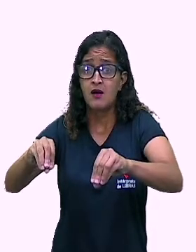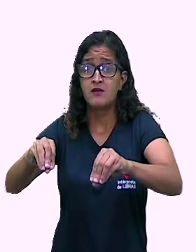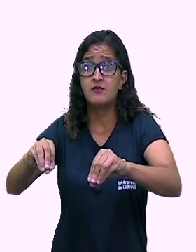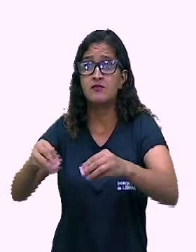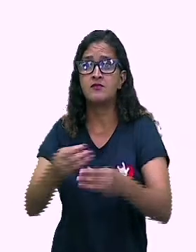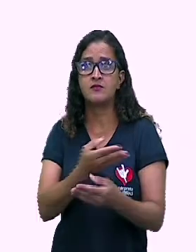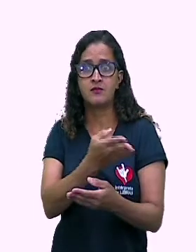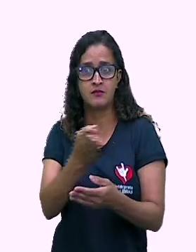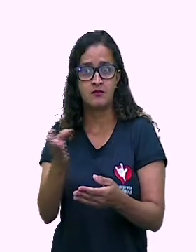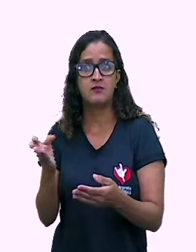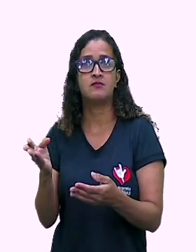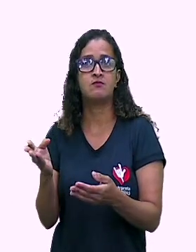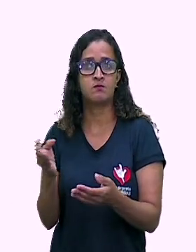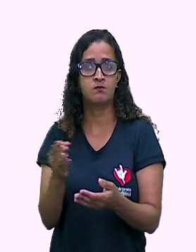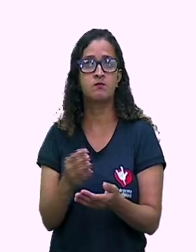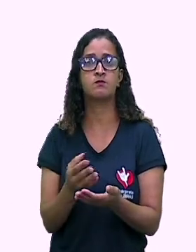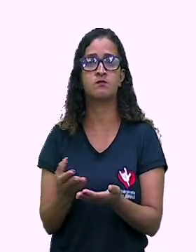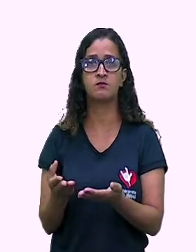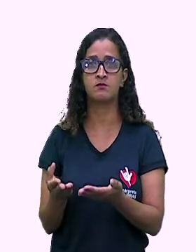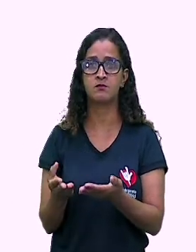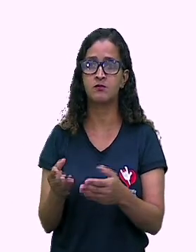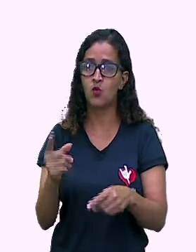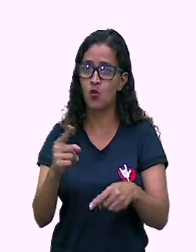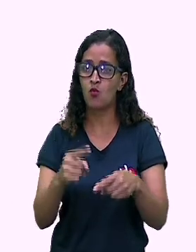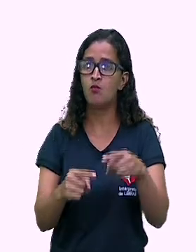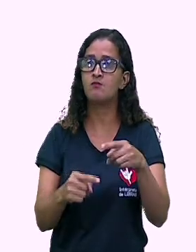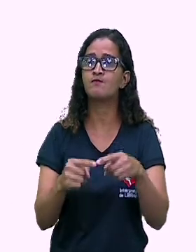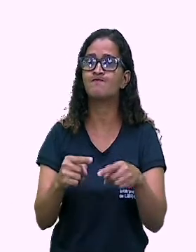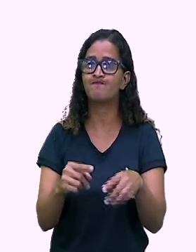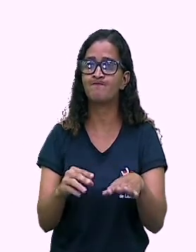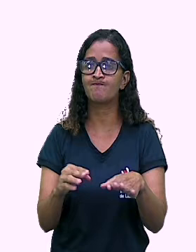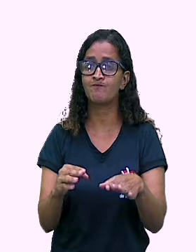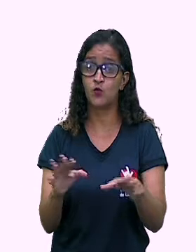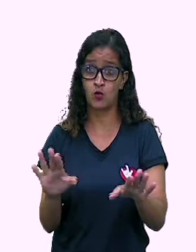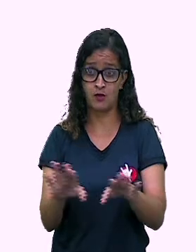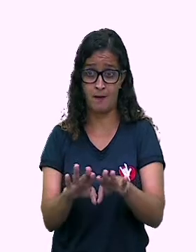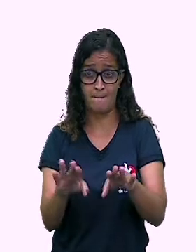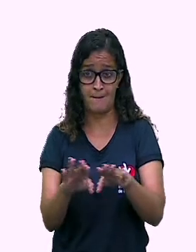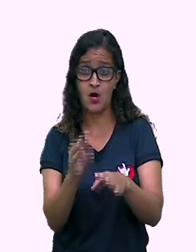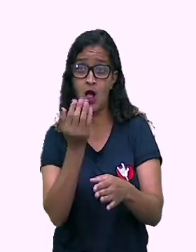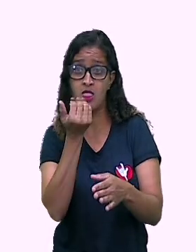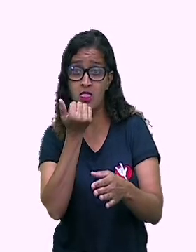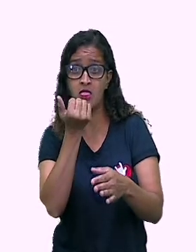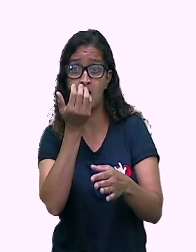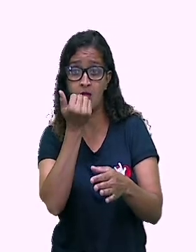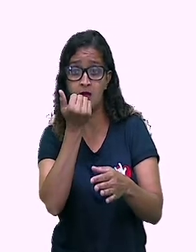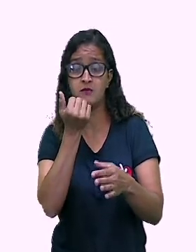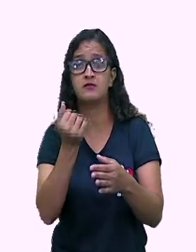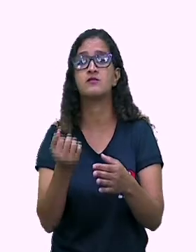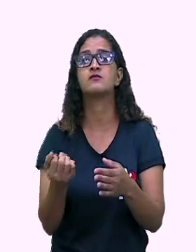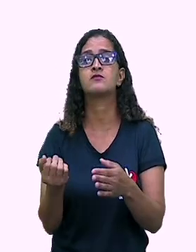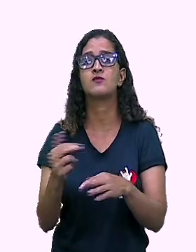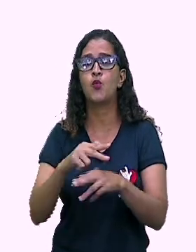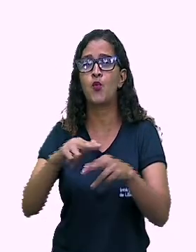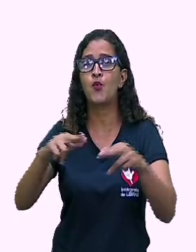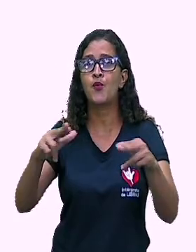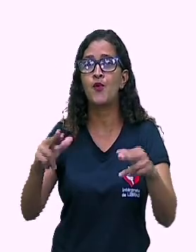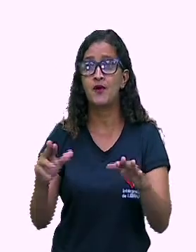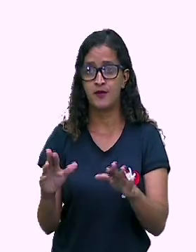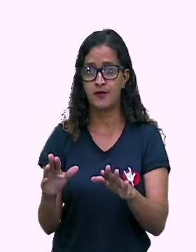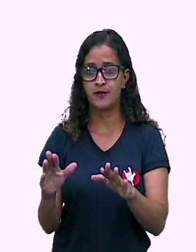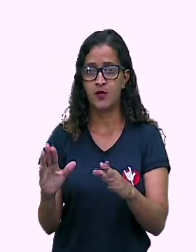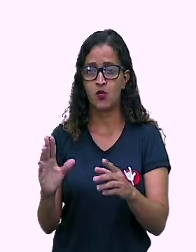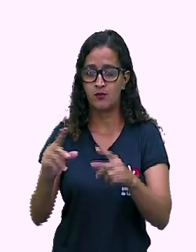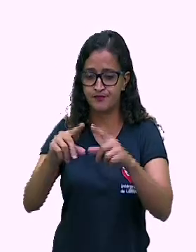prejudicial para alguns objetos e alimento. Eu usei aqui um exemplo do pacote